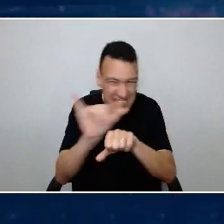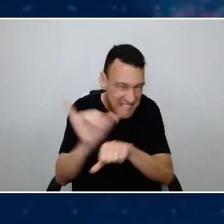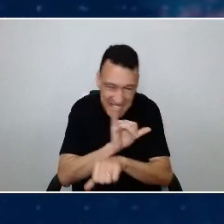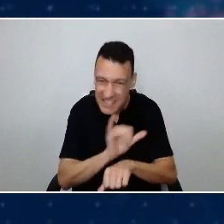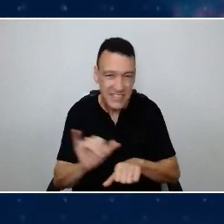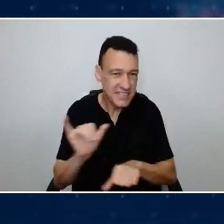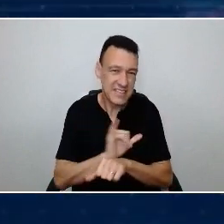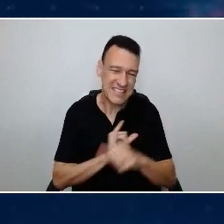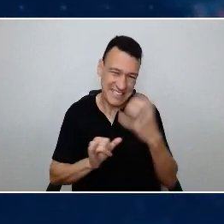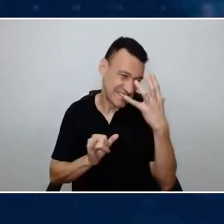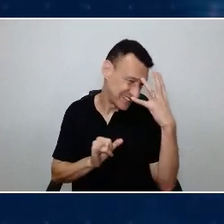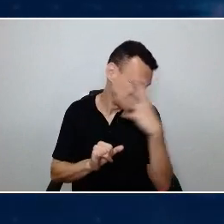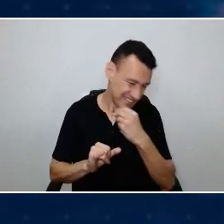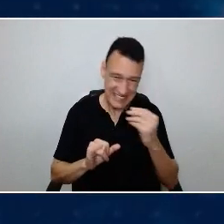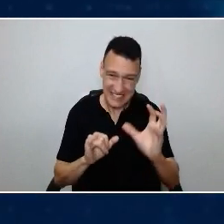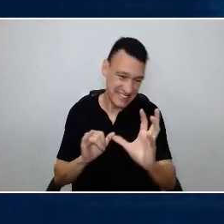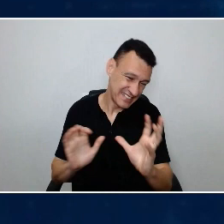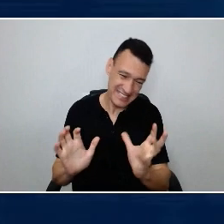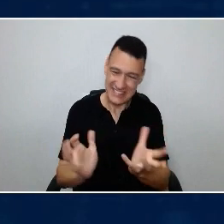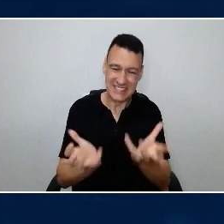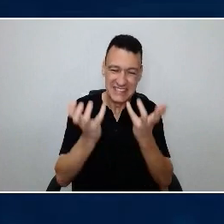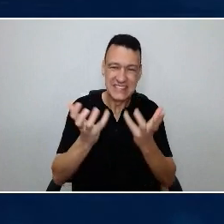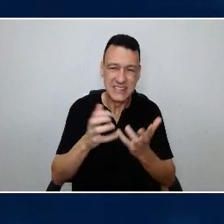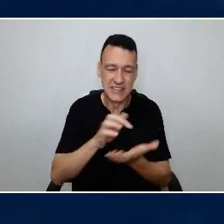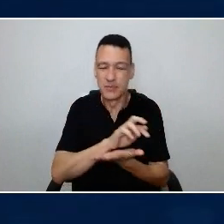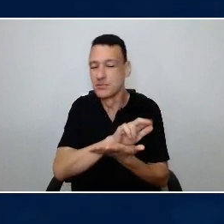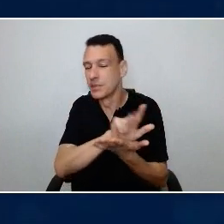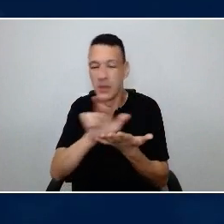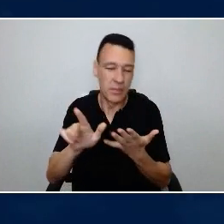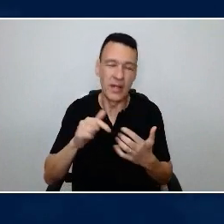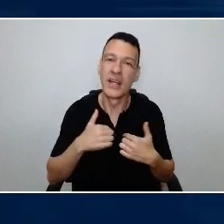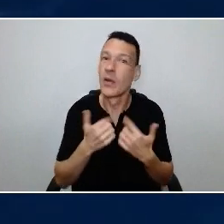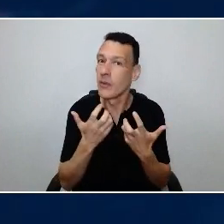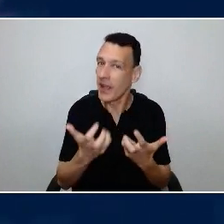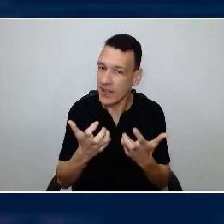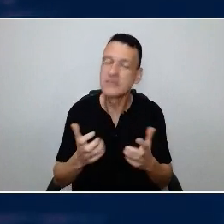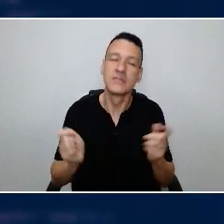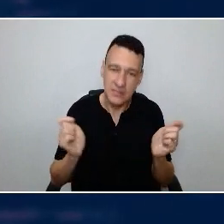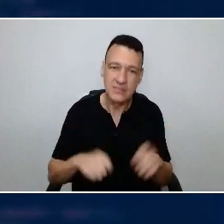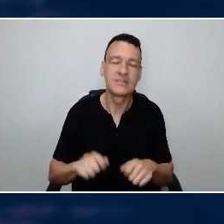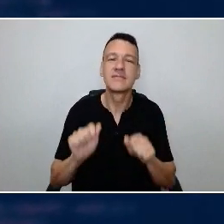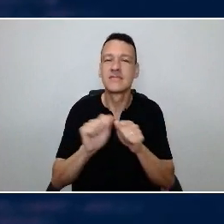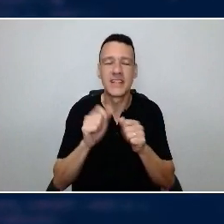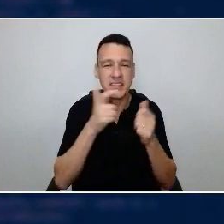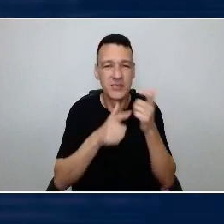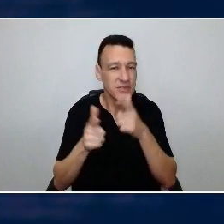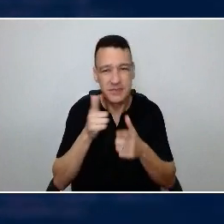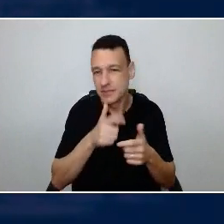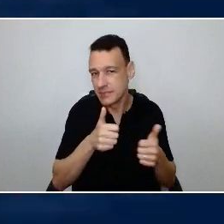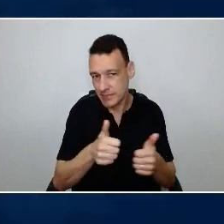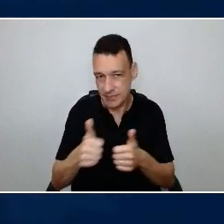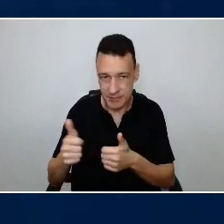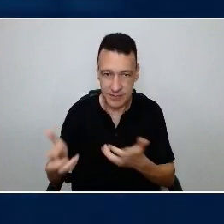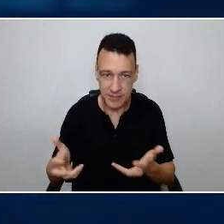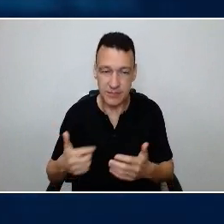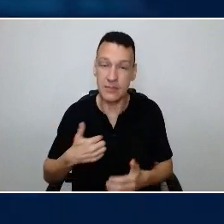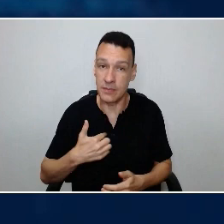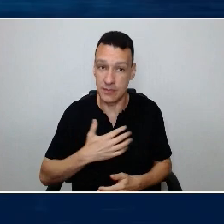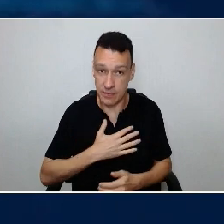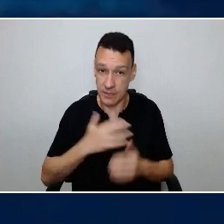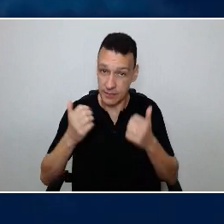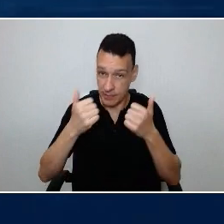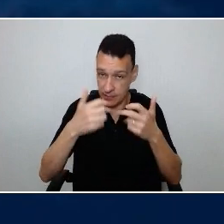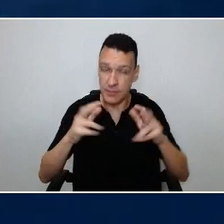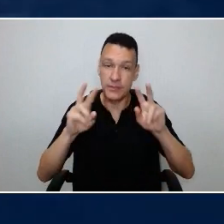pde fazer tudo que eu queria já que eu sabia que agora é viável eu gosto de fazer de inf fatizar essa parte do MVP